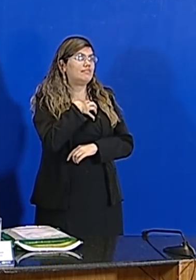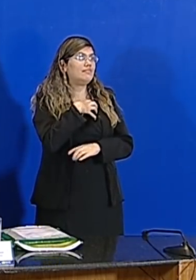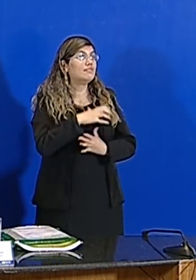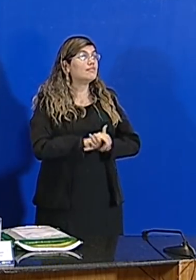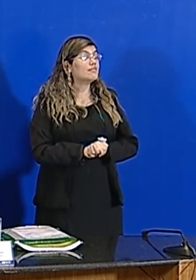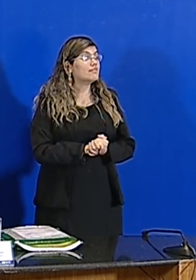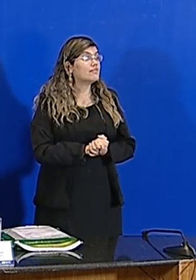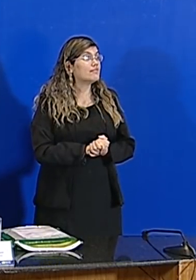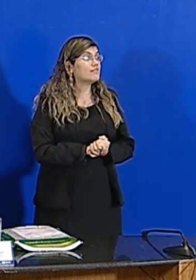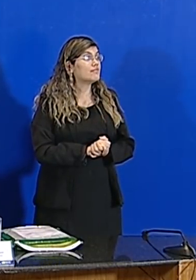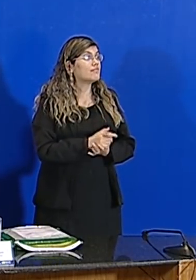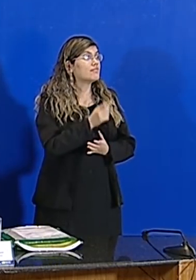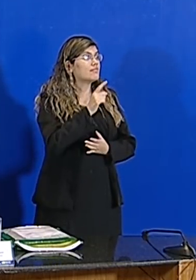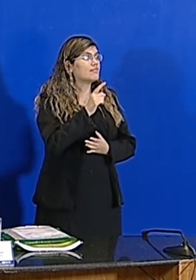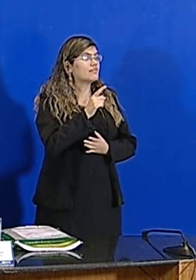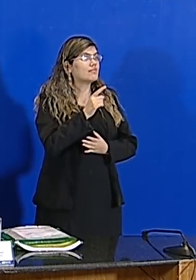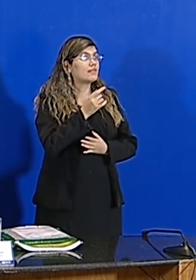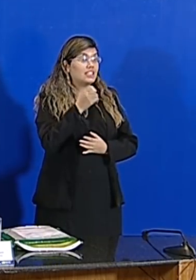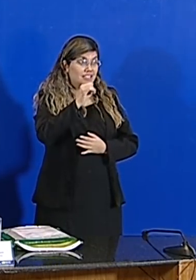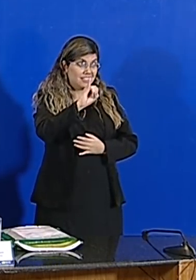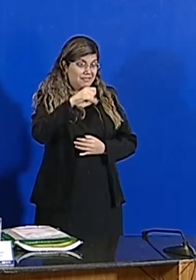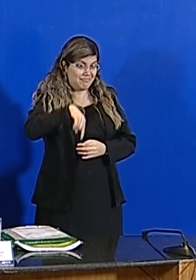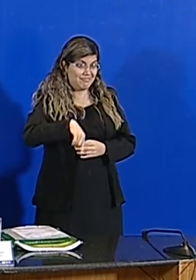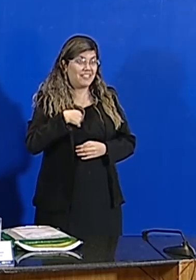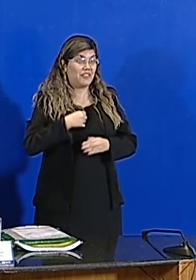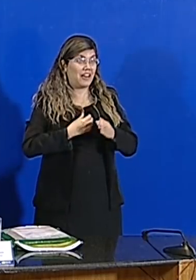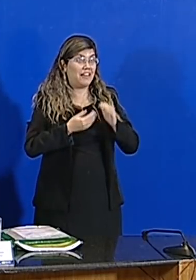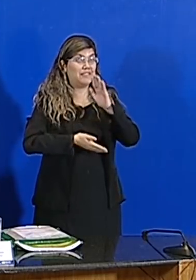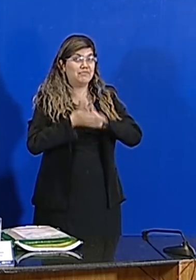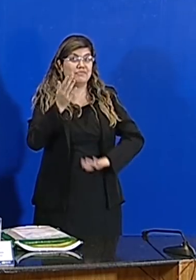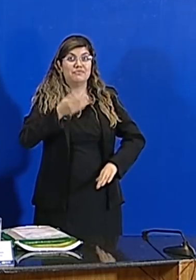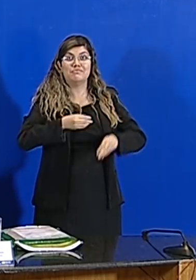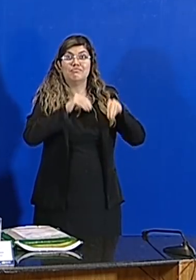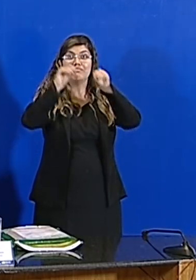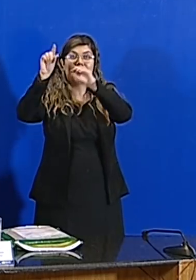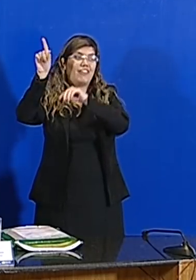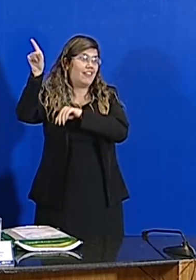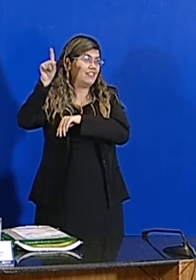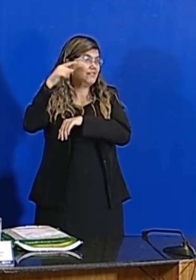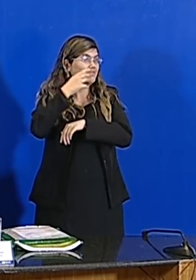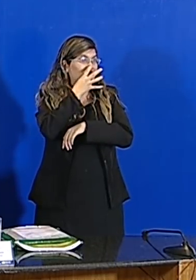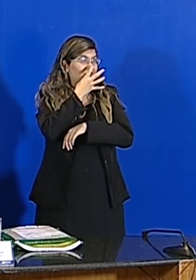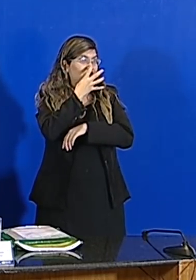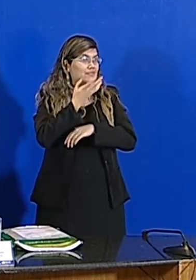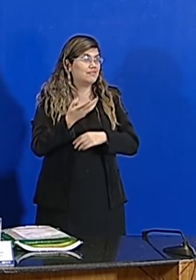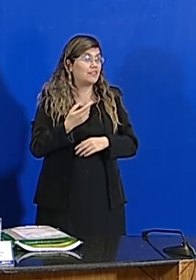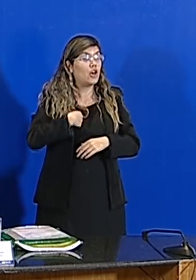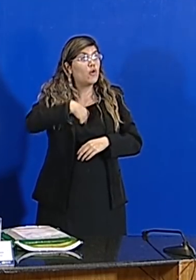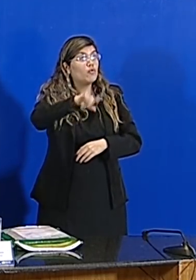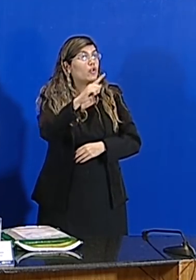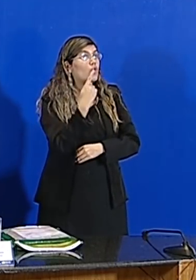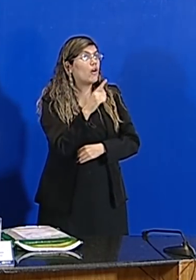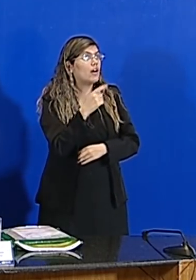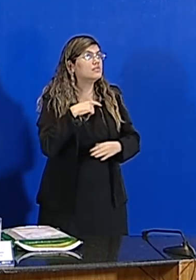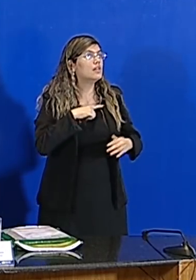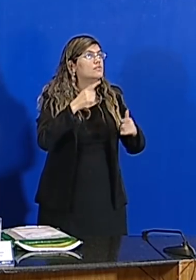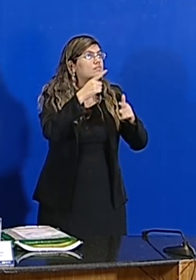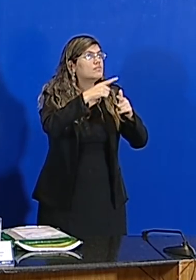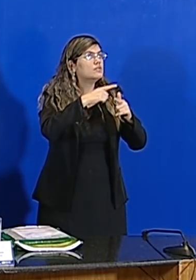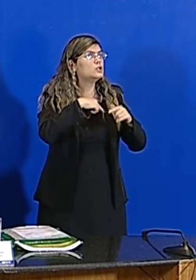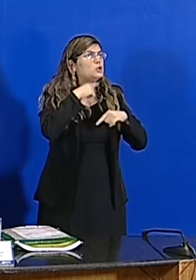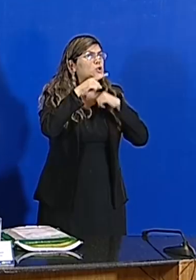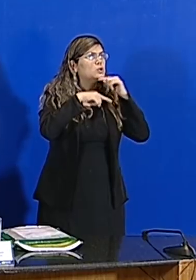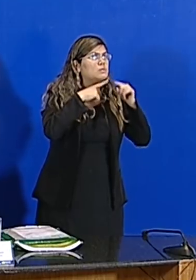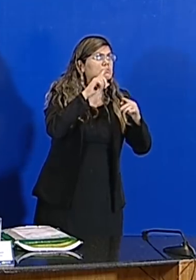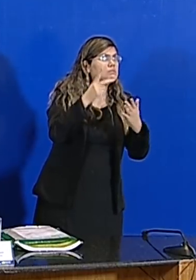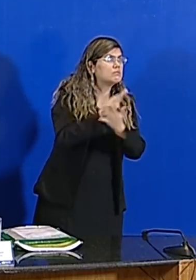Tá. Ministro, voltando. Se fosse aqui, eu estava lá. Eu tinha ido lá. Tinha dado... Eu fui para Goiás, né? Porque deu aquela dúvida,